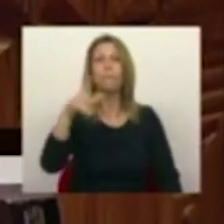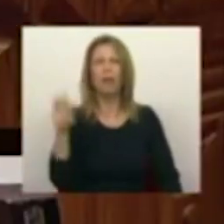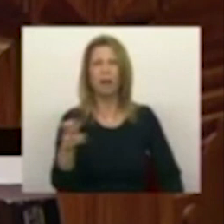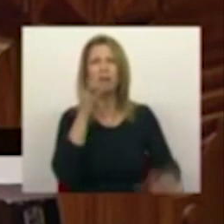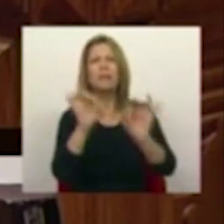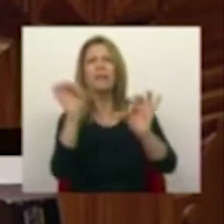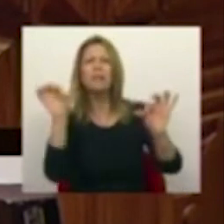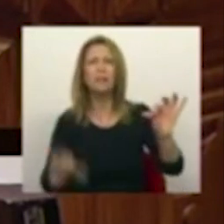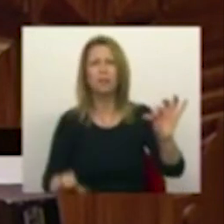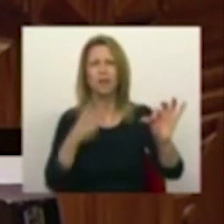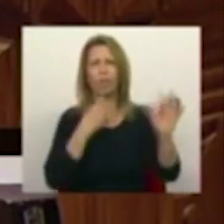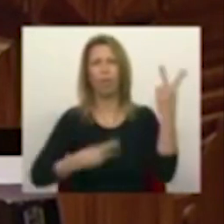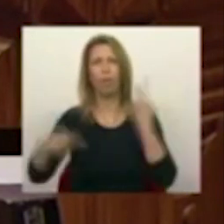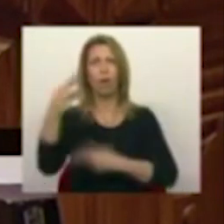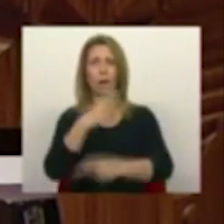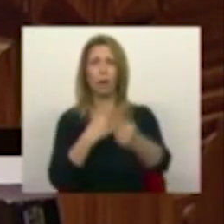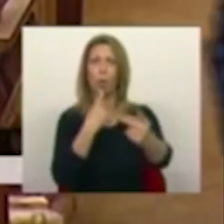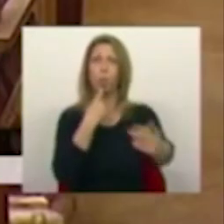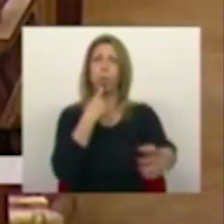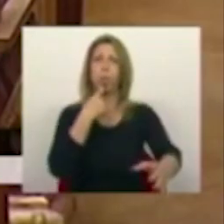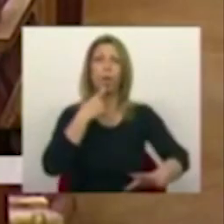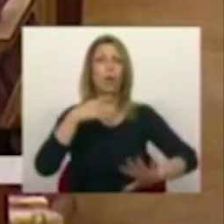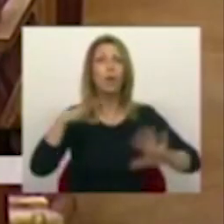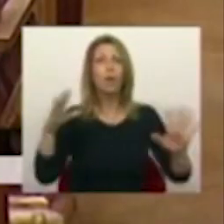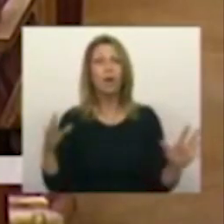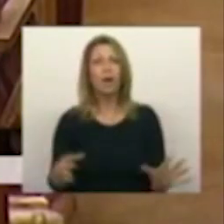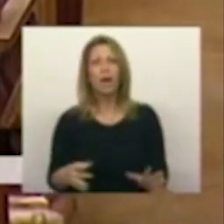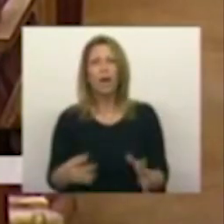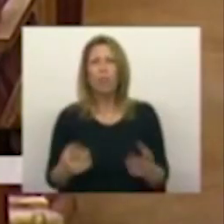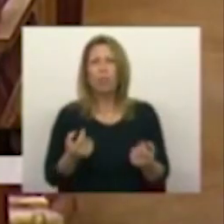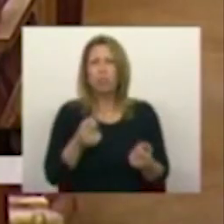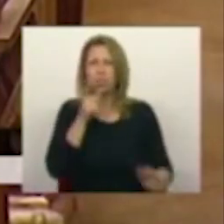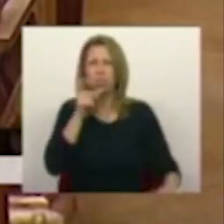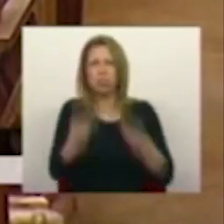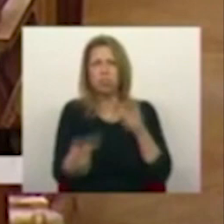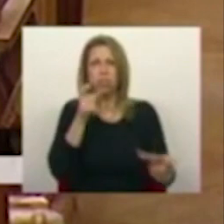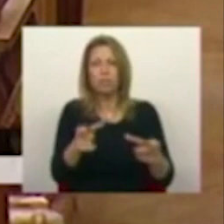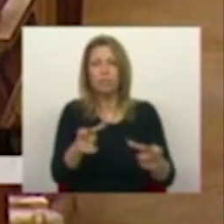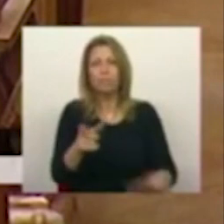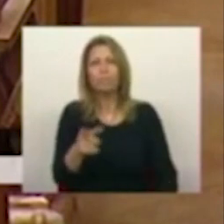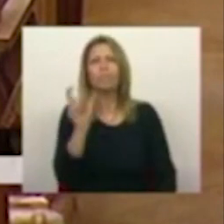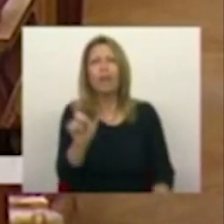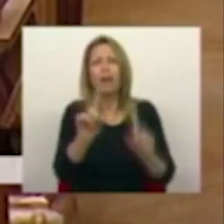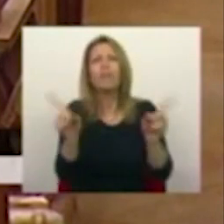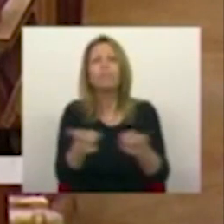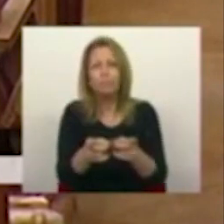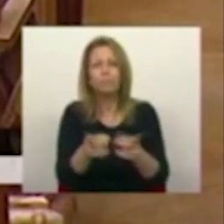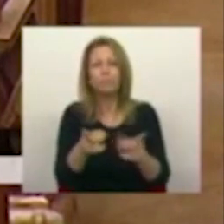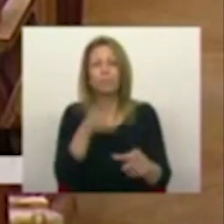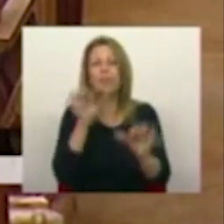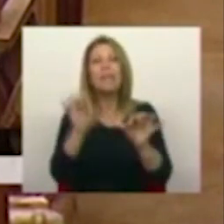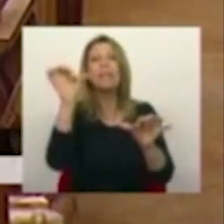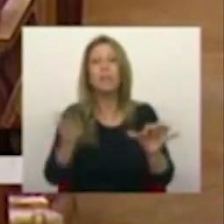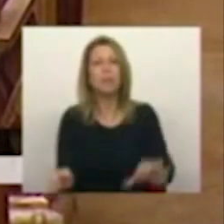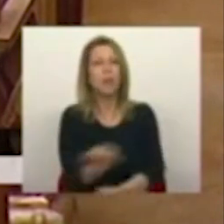de maldicência, a roçar a arruaça, numa palavra, foi uma intervenção miserável, Sr. deputado.